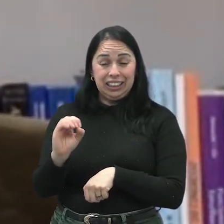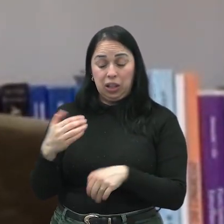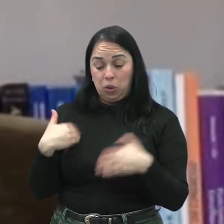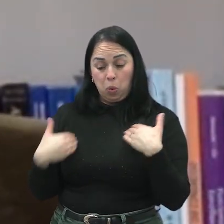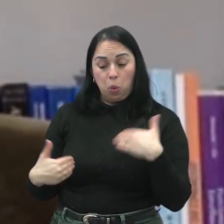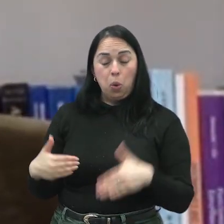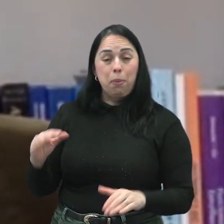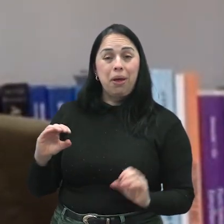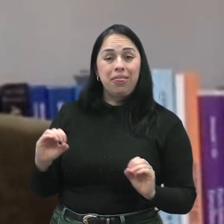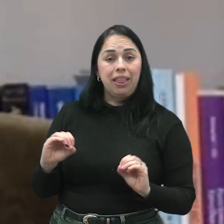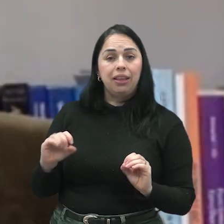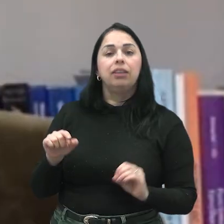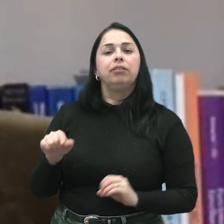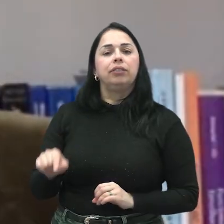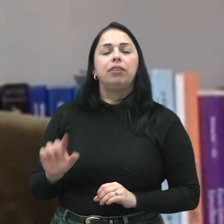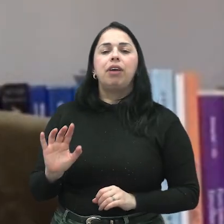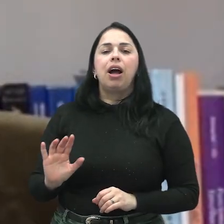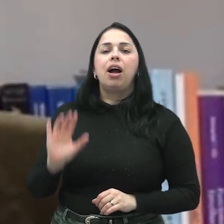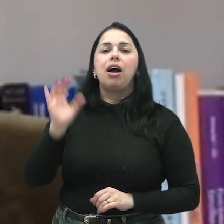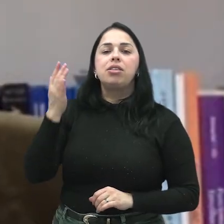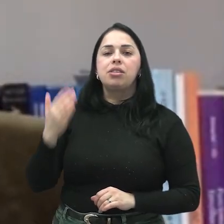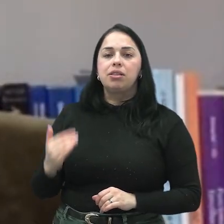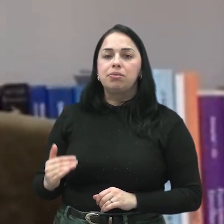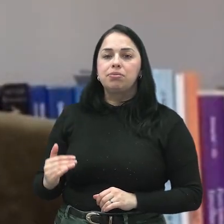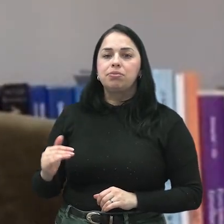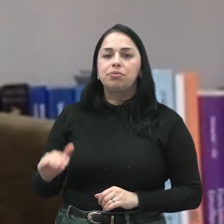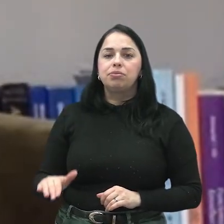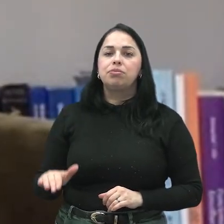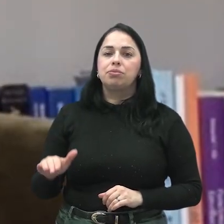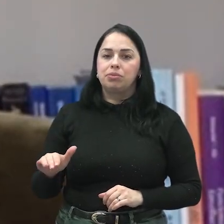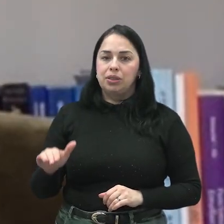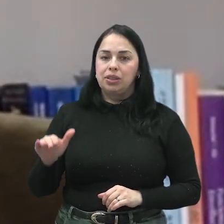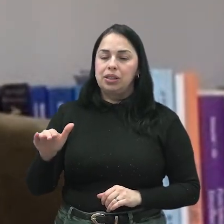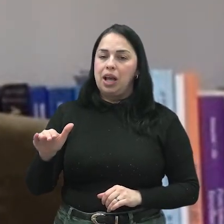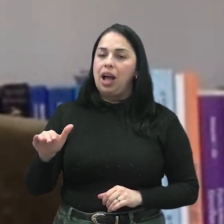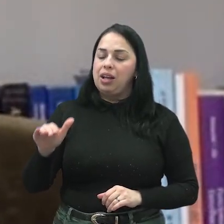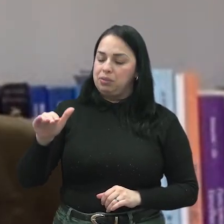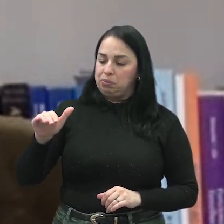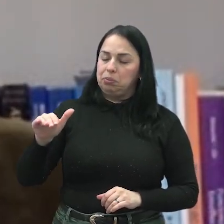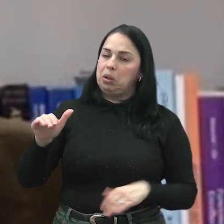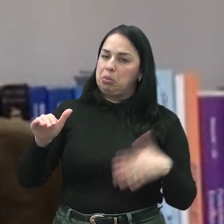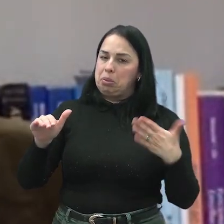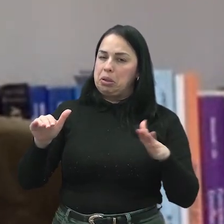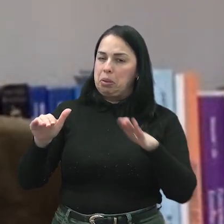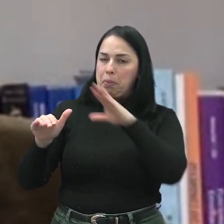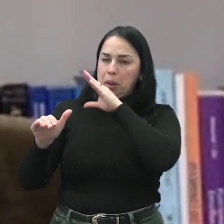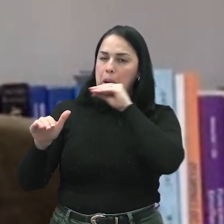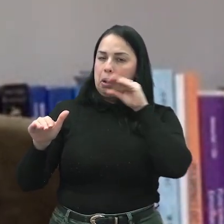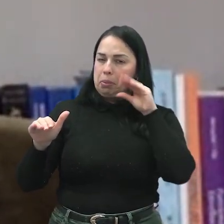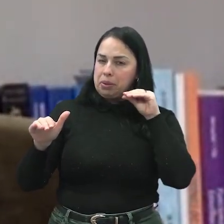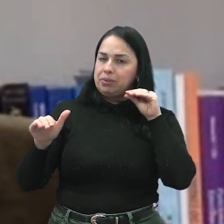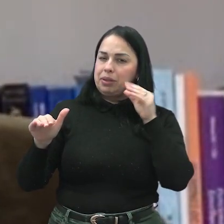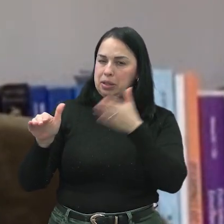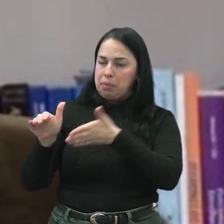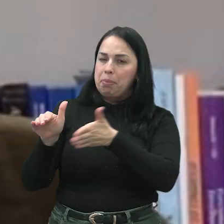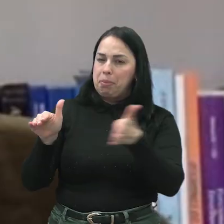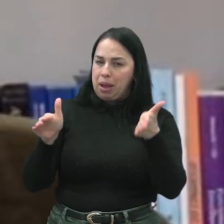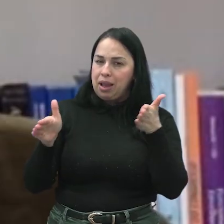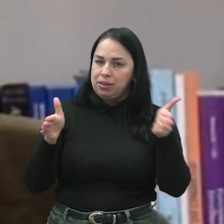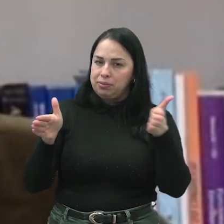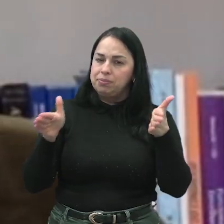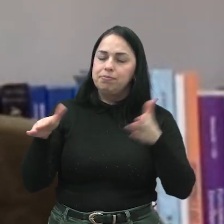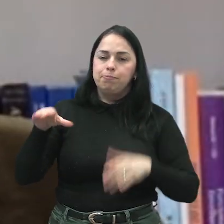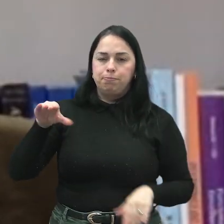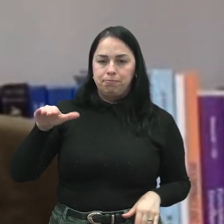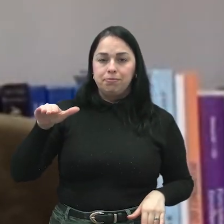desenvolvimento da musculatura, o que vai acontecer é que, ao final dessa infância, início da adolescência, fim